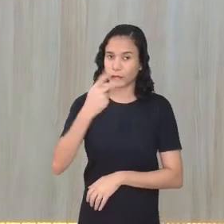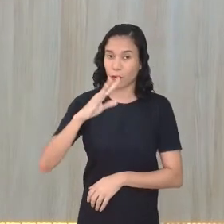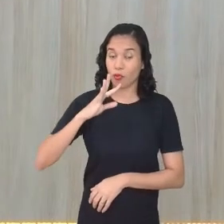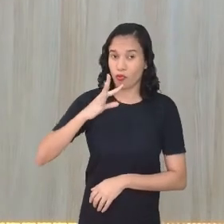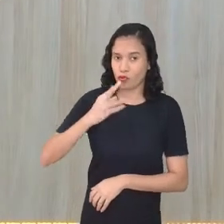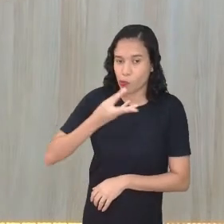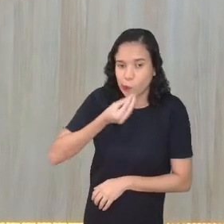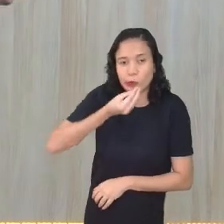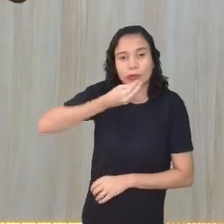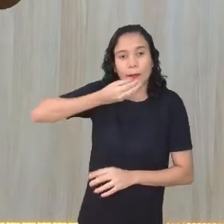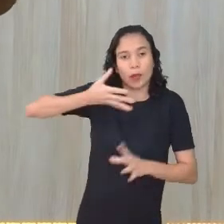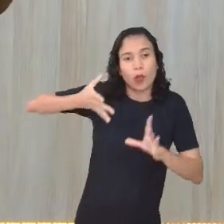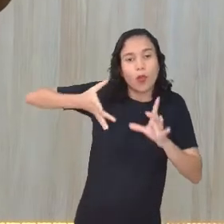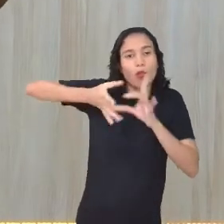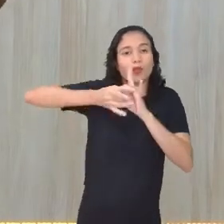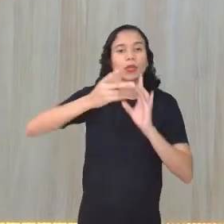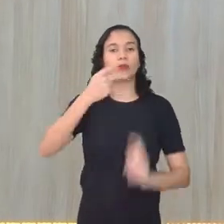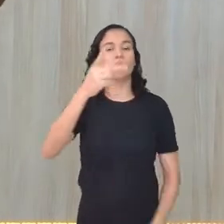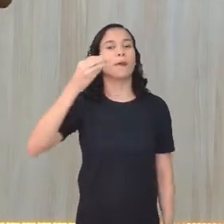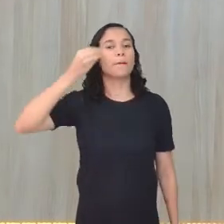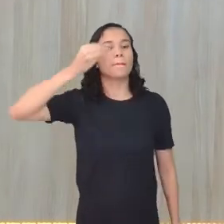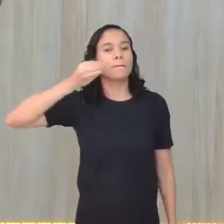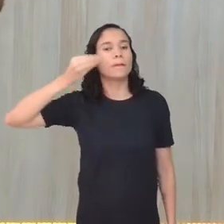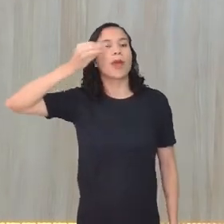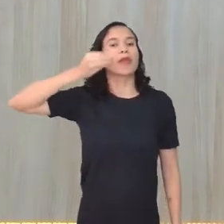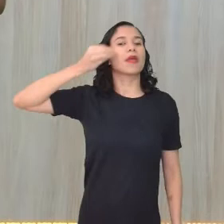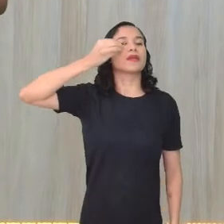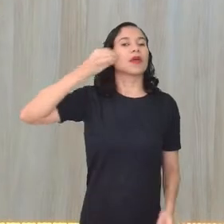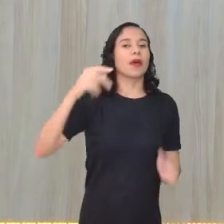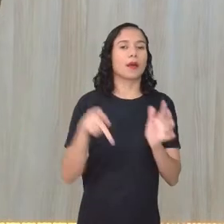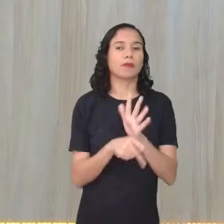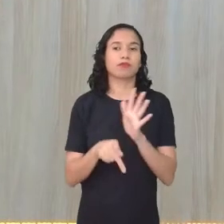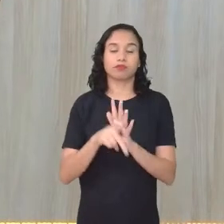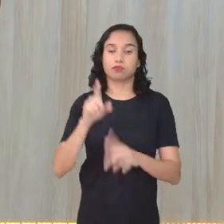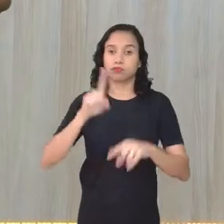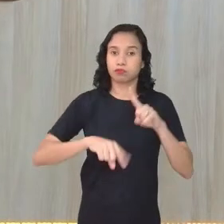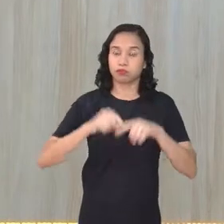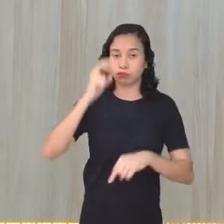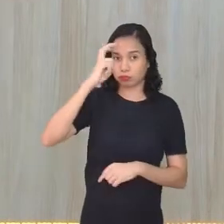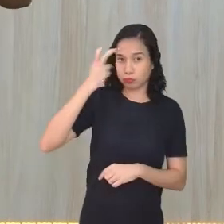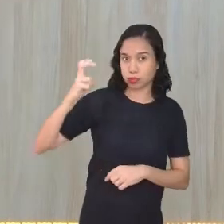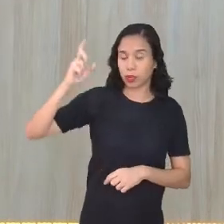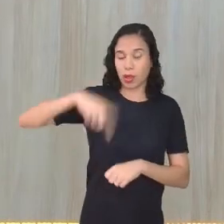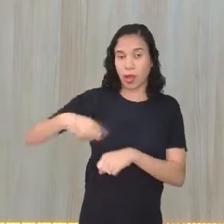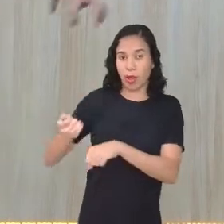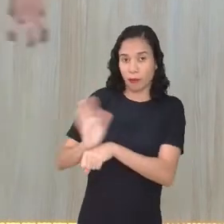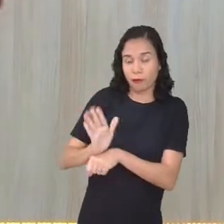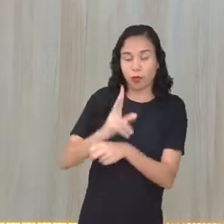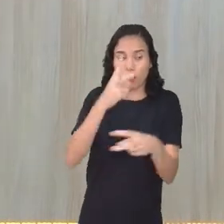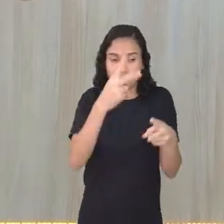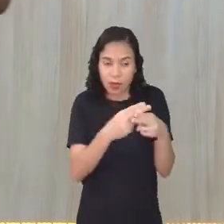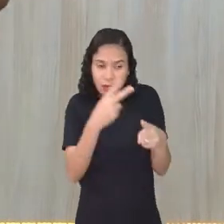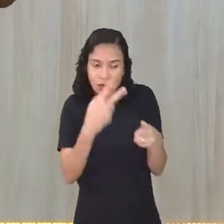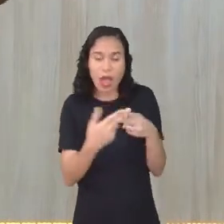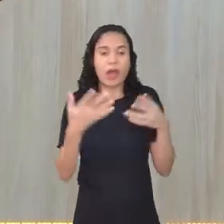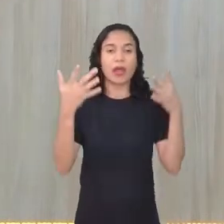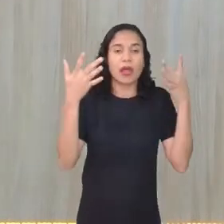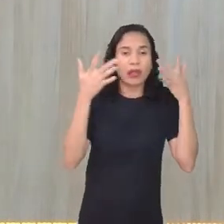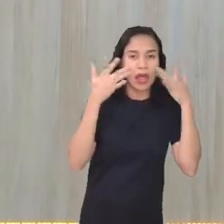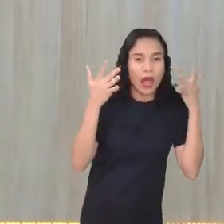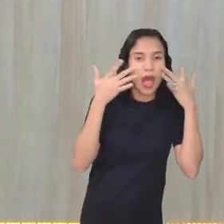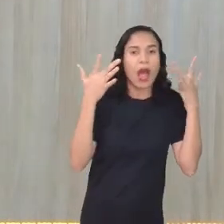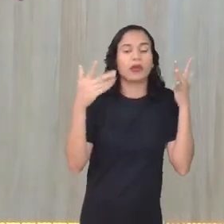de mundo e a sua experiência com esses produtos culturais, que são filmes, séries,